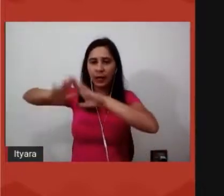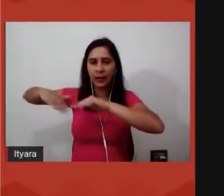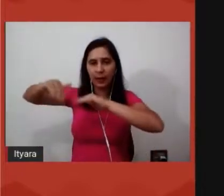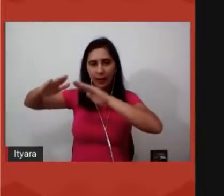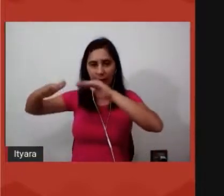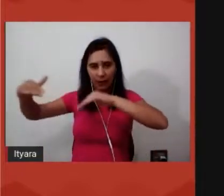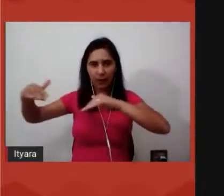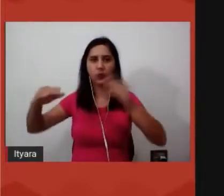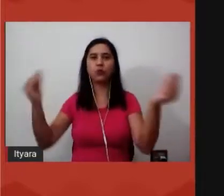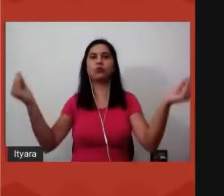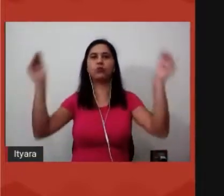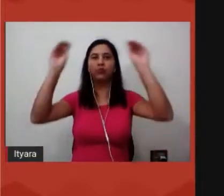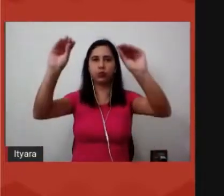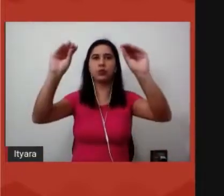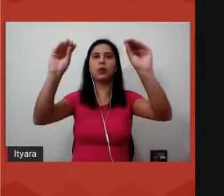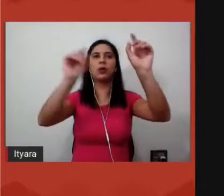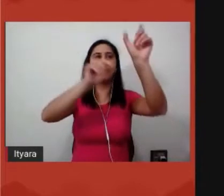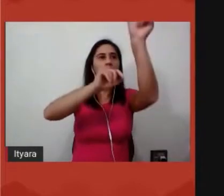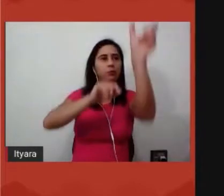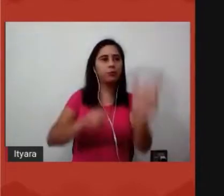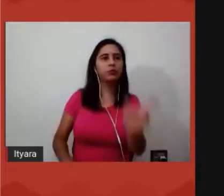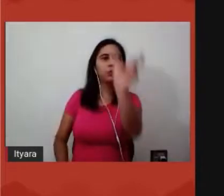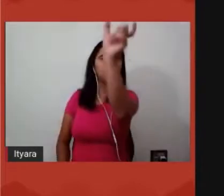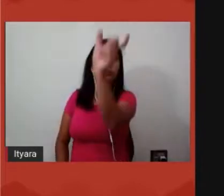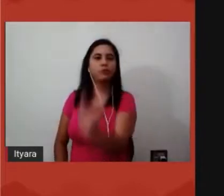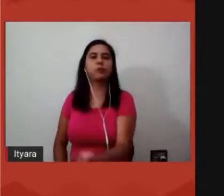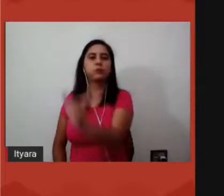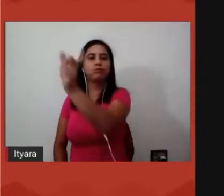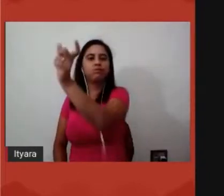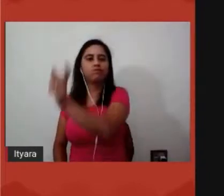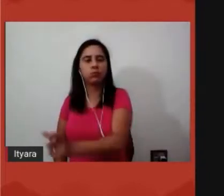só, faz uma coluna para cada um.